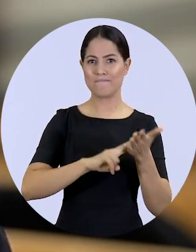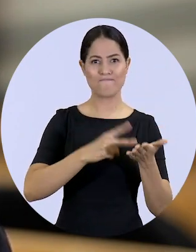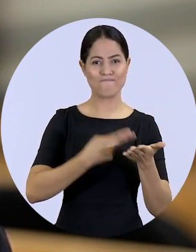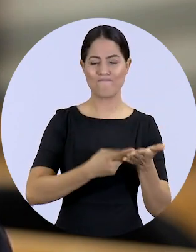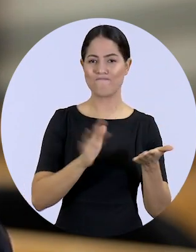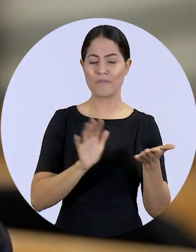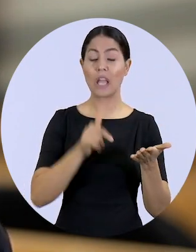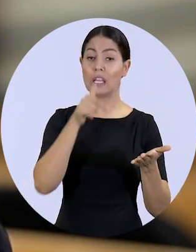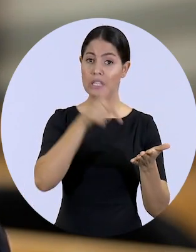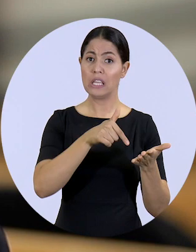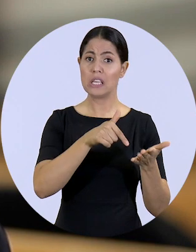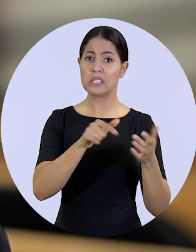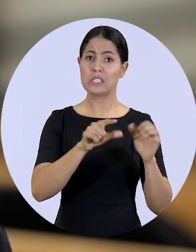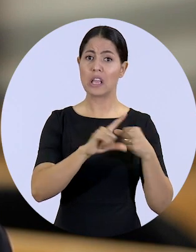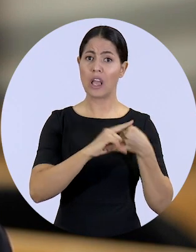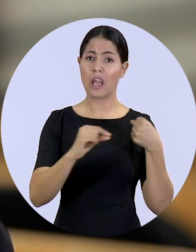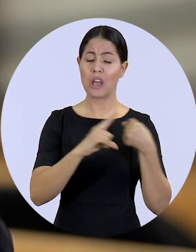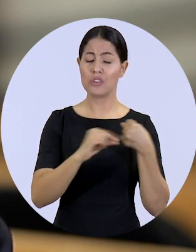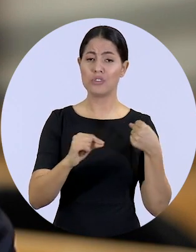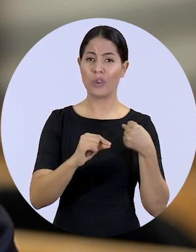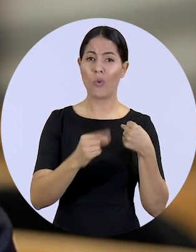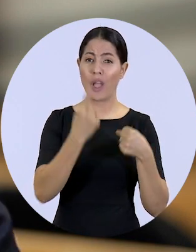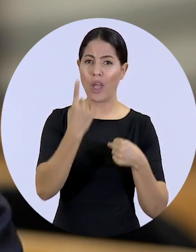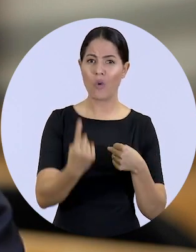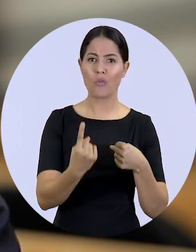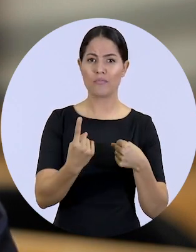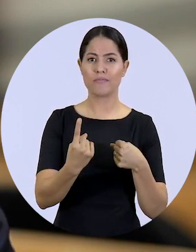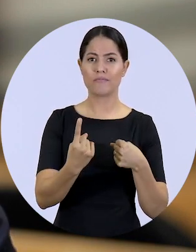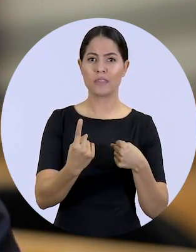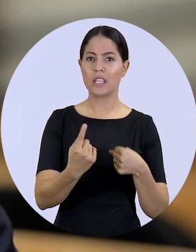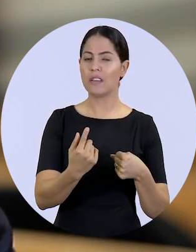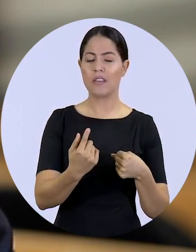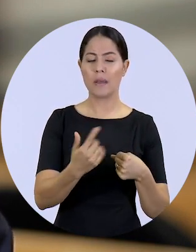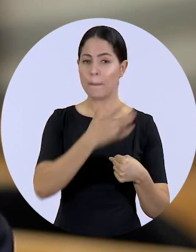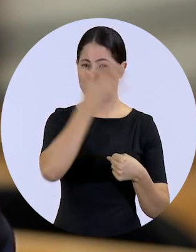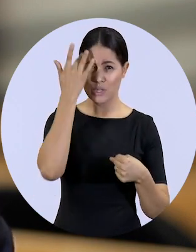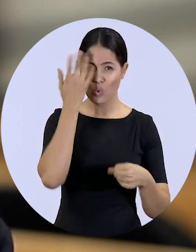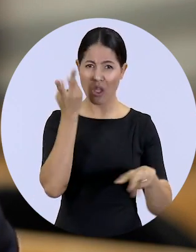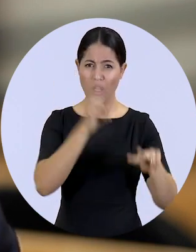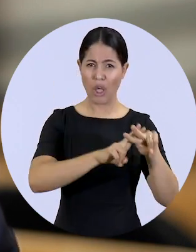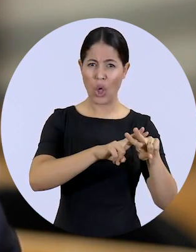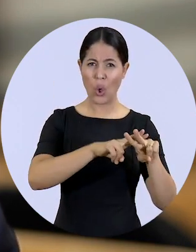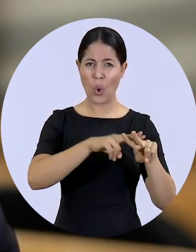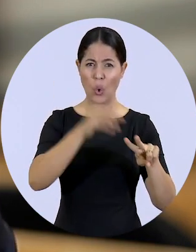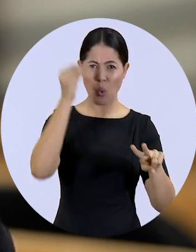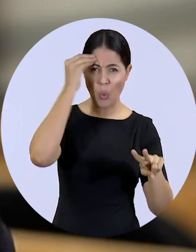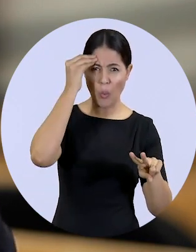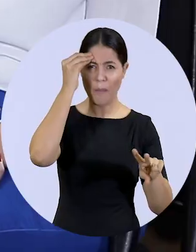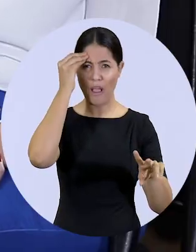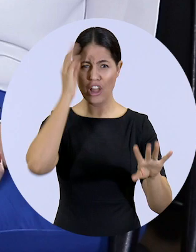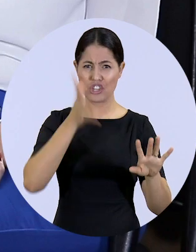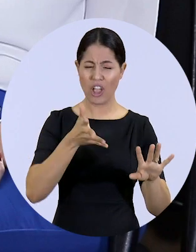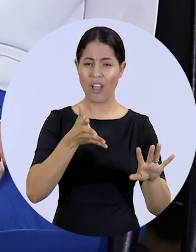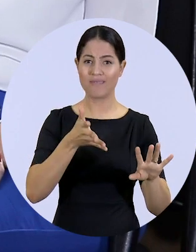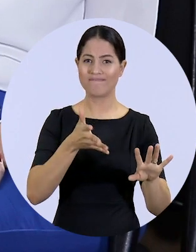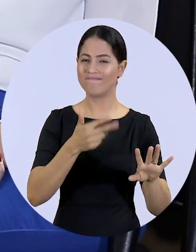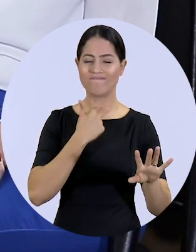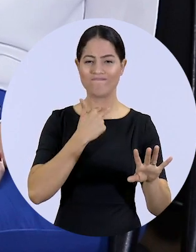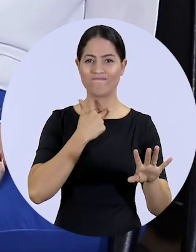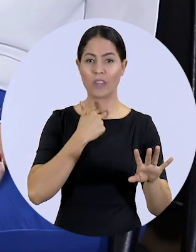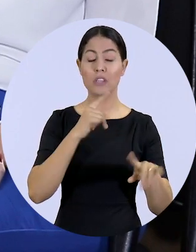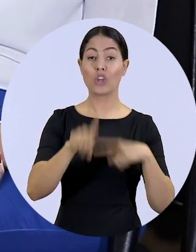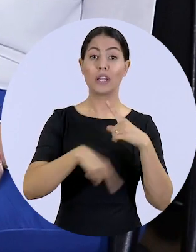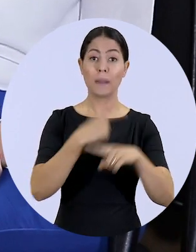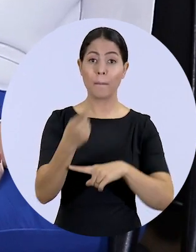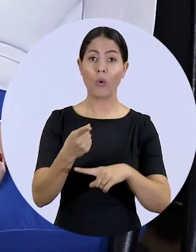interpretação, né? E, para mim, esse artigo é um deles. Ninguém será considerado culpado até trânsito em julgado de sentença penal condenatória. Trânsito em julgado é